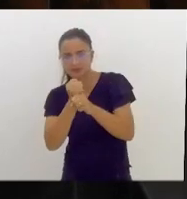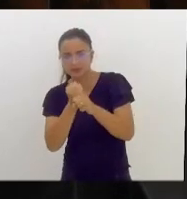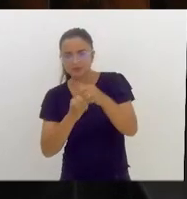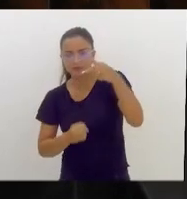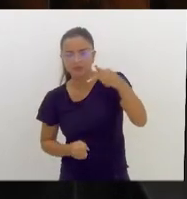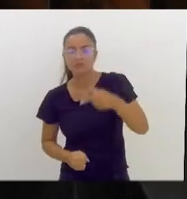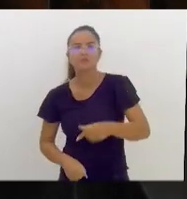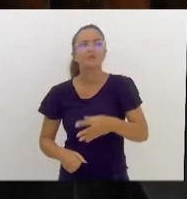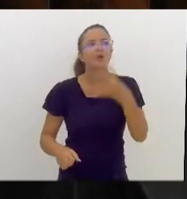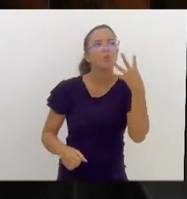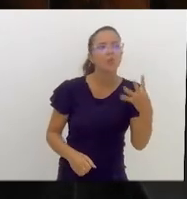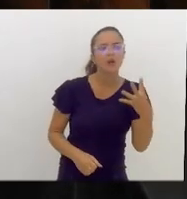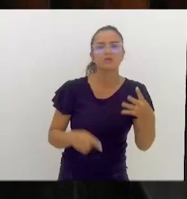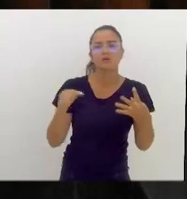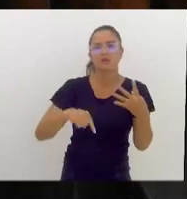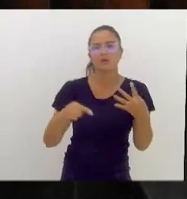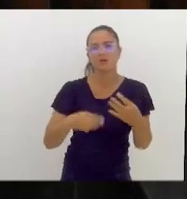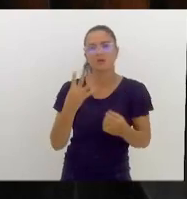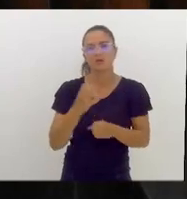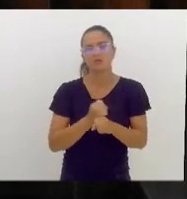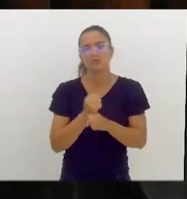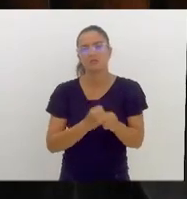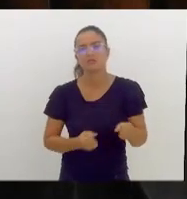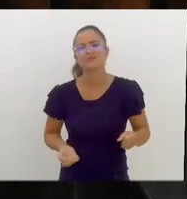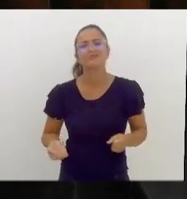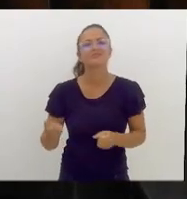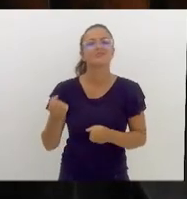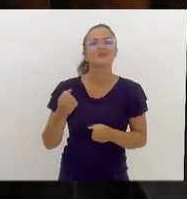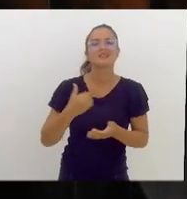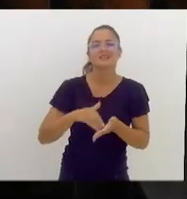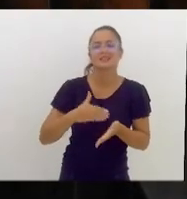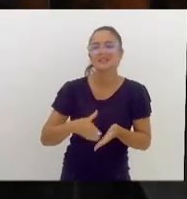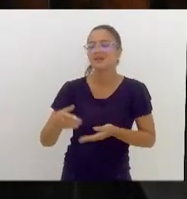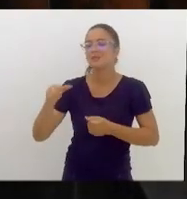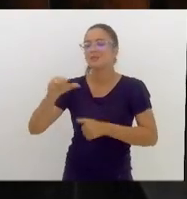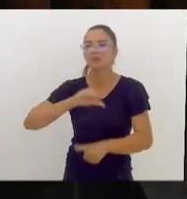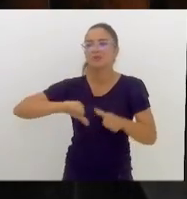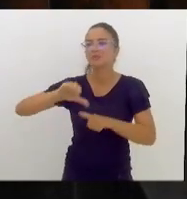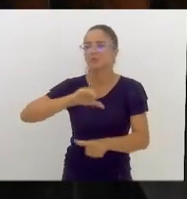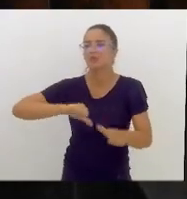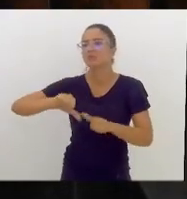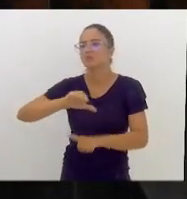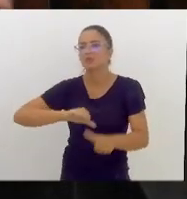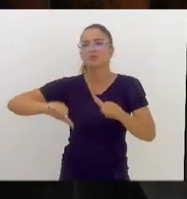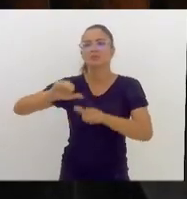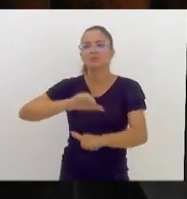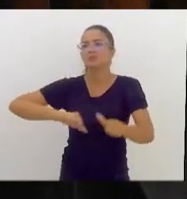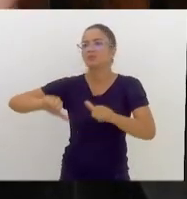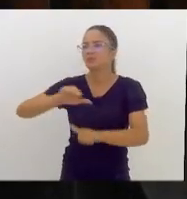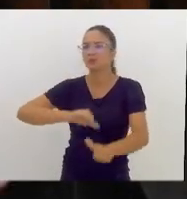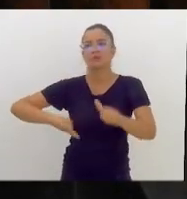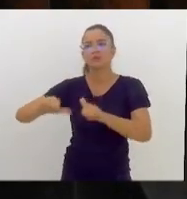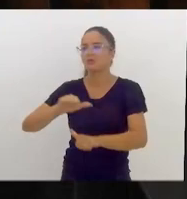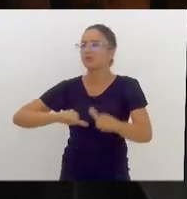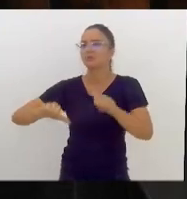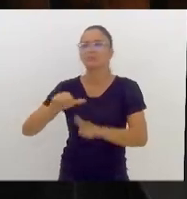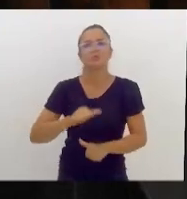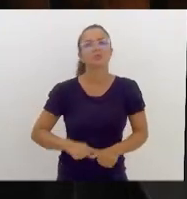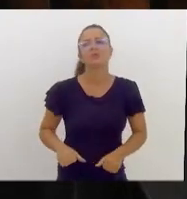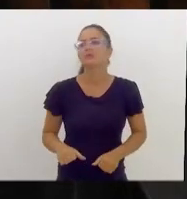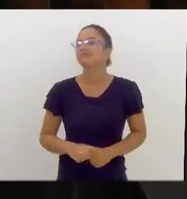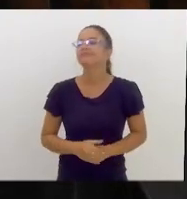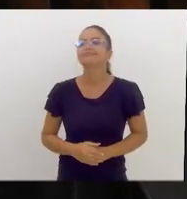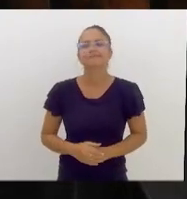quadriênio. É uma secretaria de alta rotatividade, como a gente falava dos motéis no passado, é motéis de alta rotatividade, secretaria de